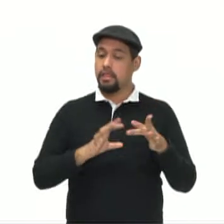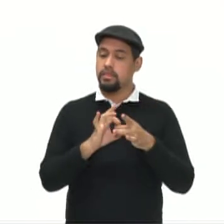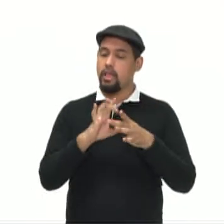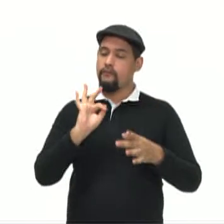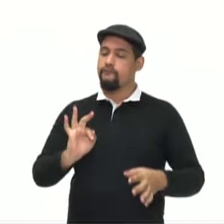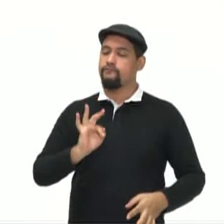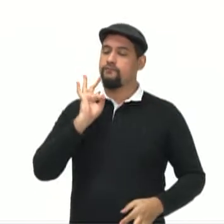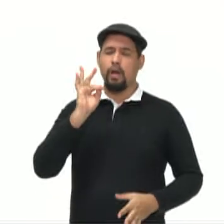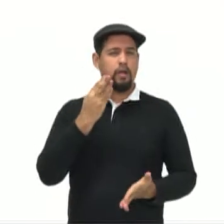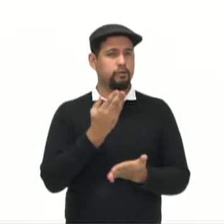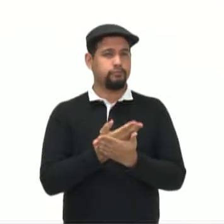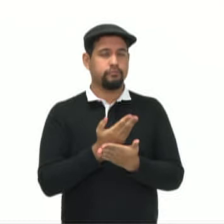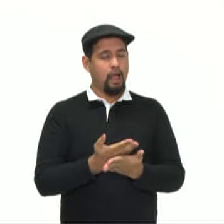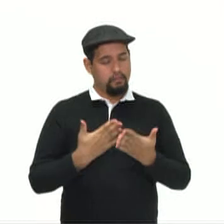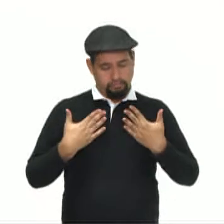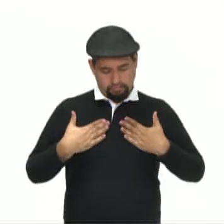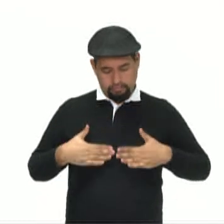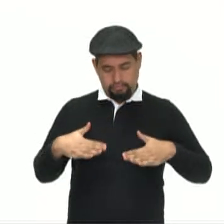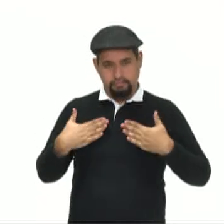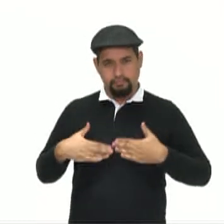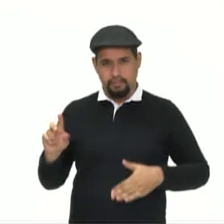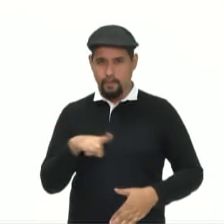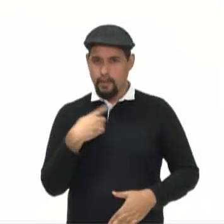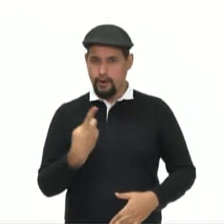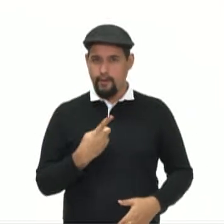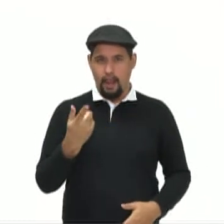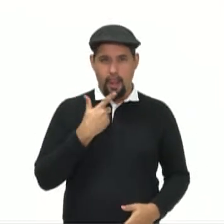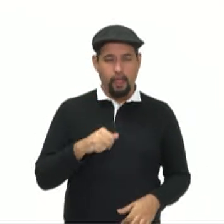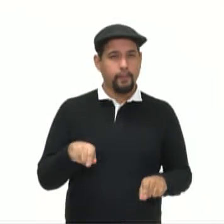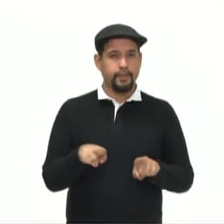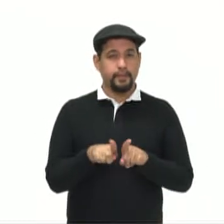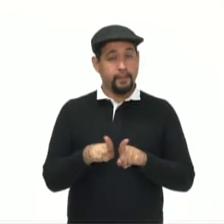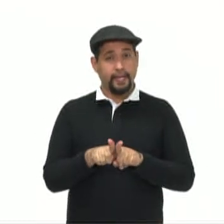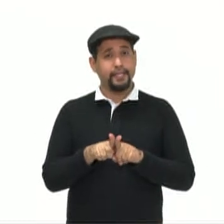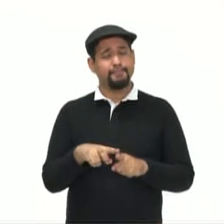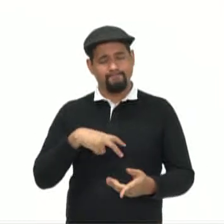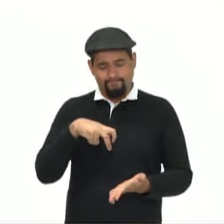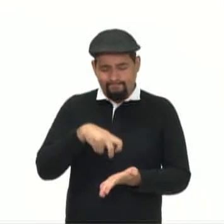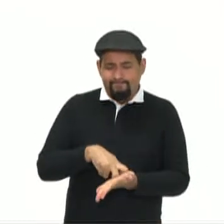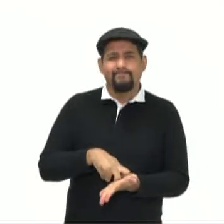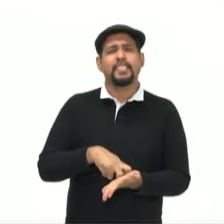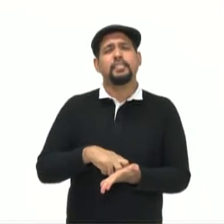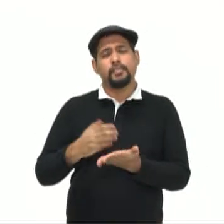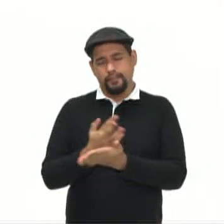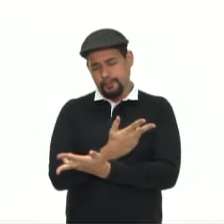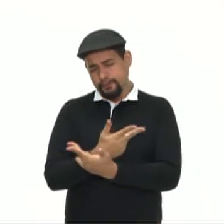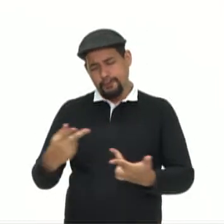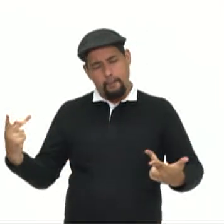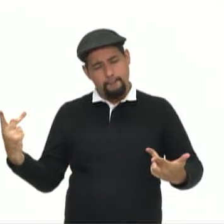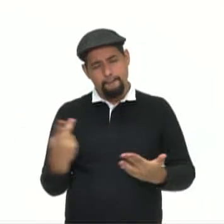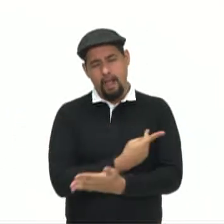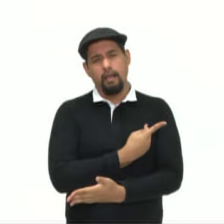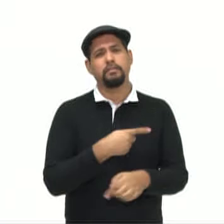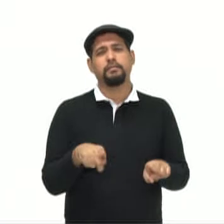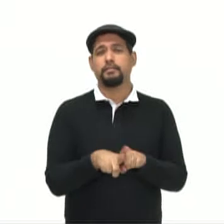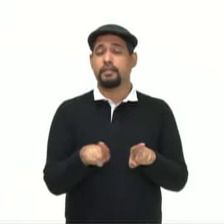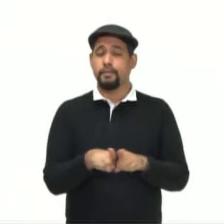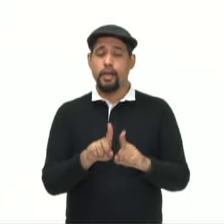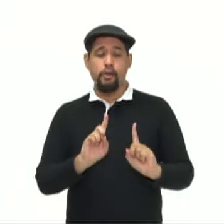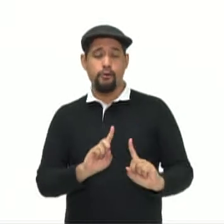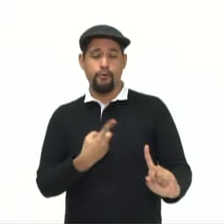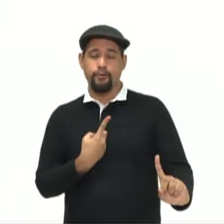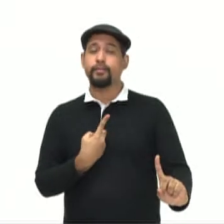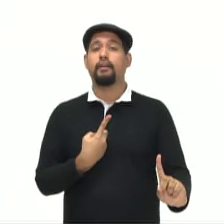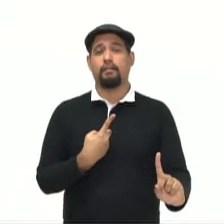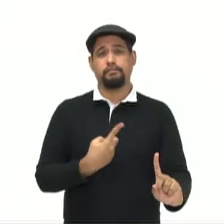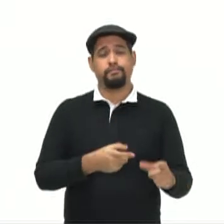dia estudar com toda a calma a nossa língua e me penitenciar dos abusos que tenho praticado contra a sua